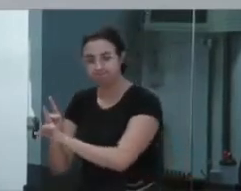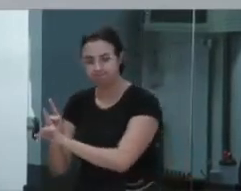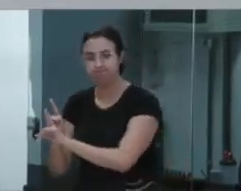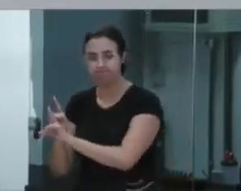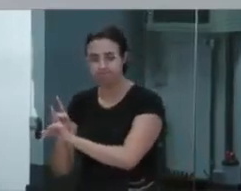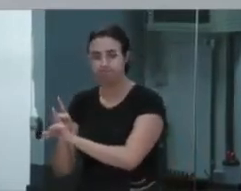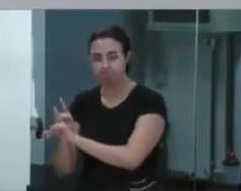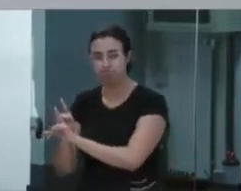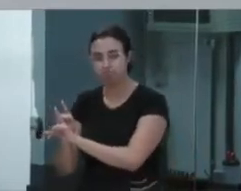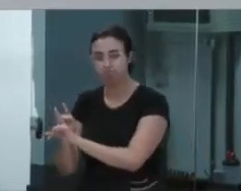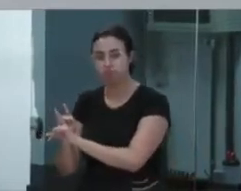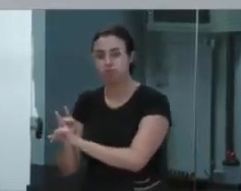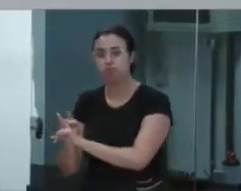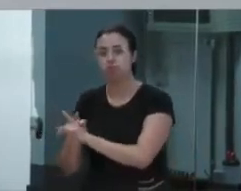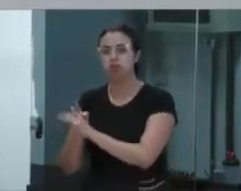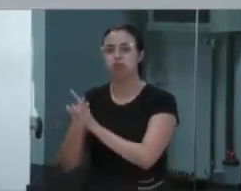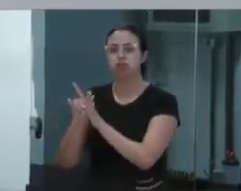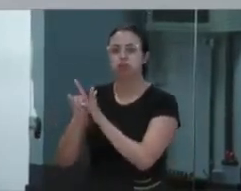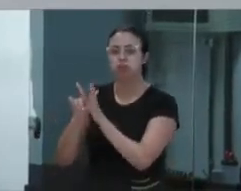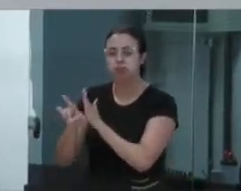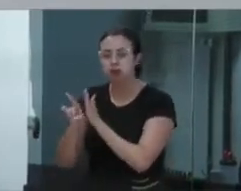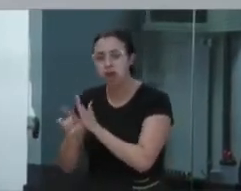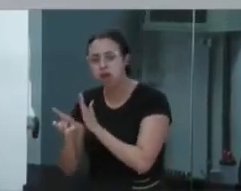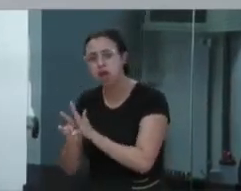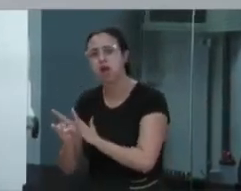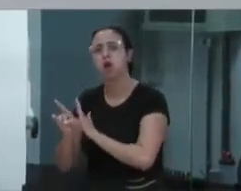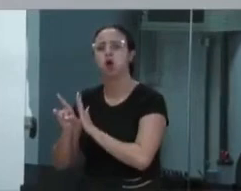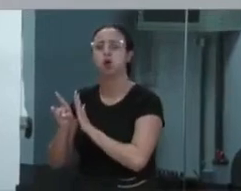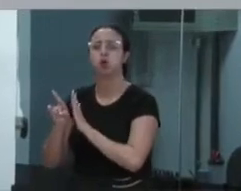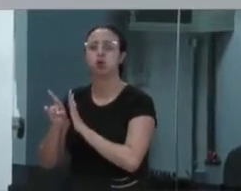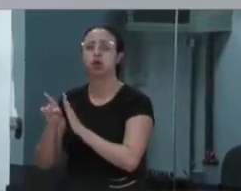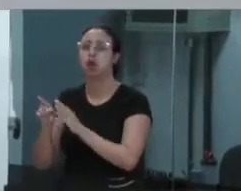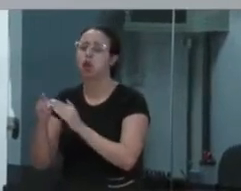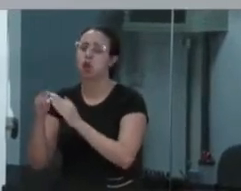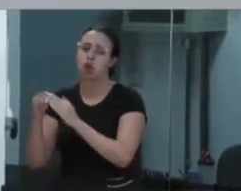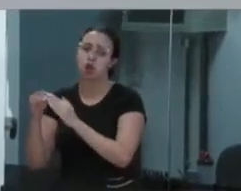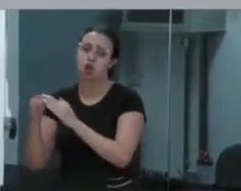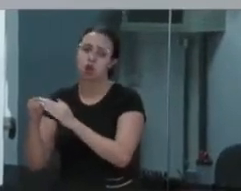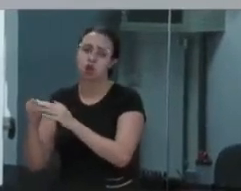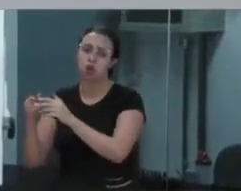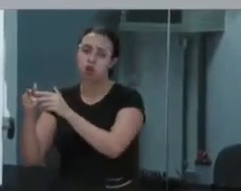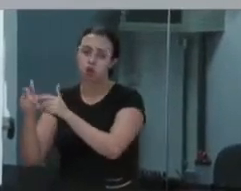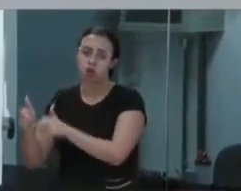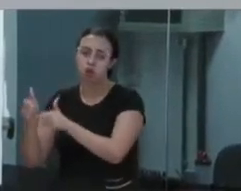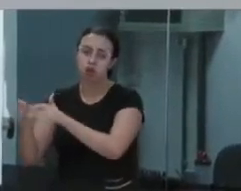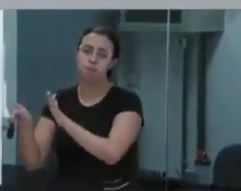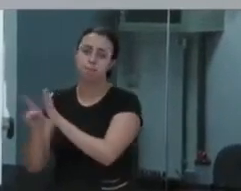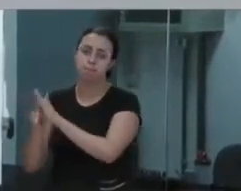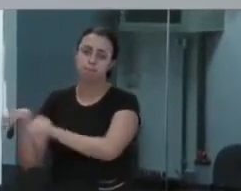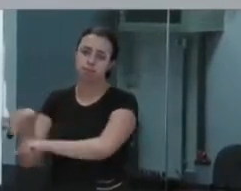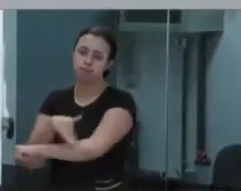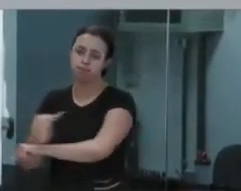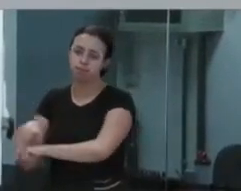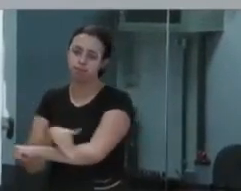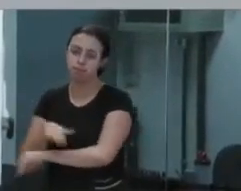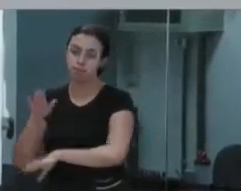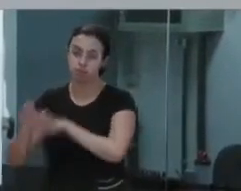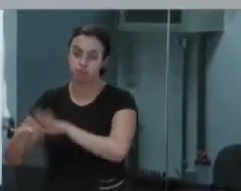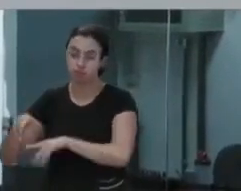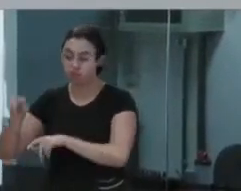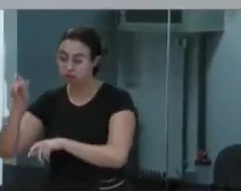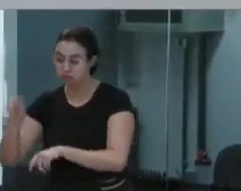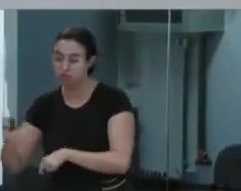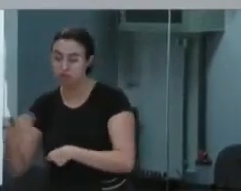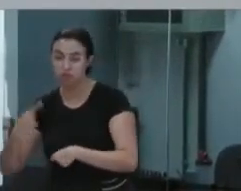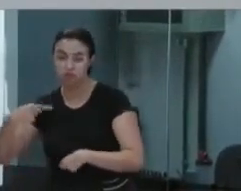sujeito, eles passam, né, faz o atendimento na rua. Então, aquela pessoa que precisa, por exemplo, de ir à casa de passagem para poder tomar um